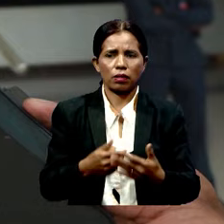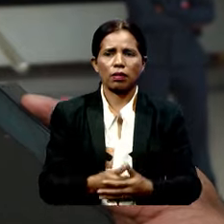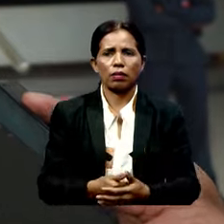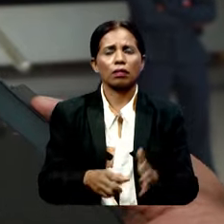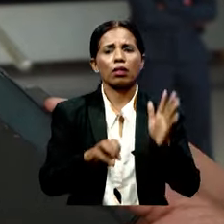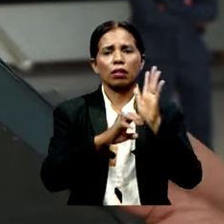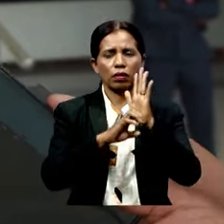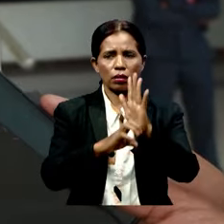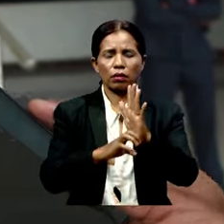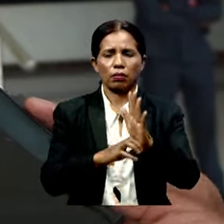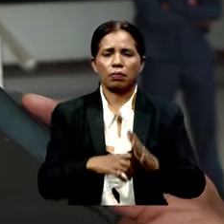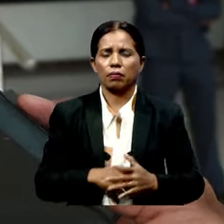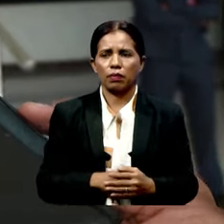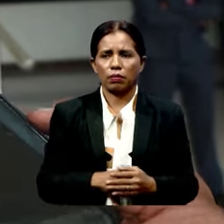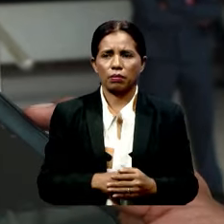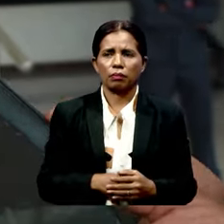exemplo, coitado,